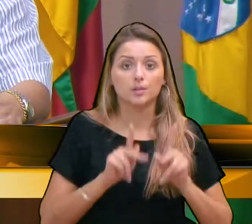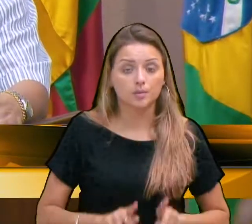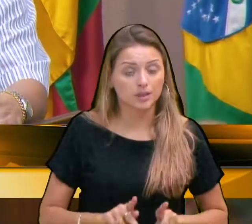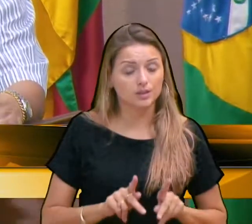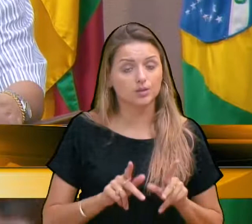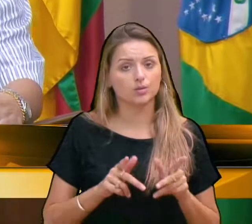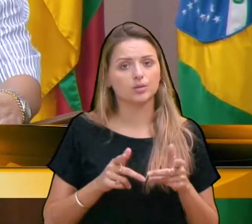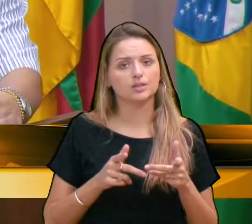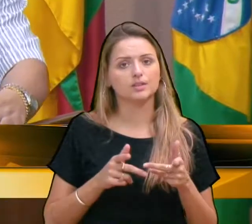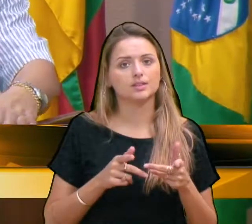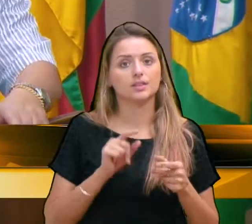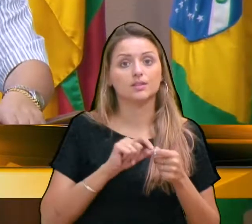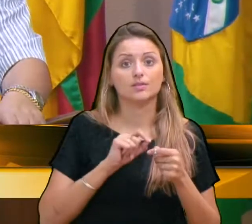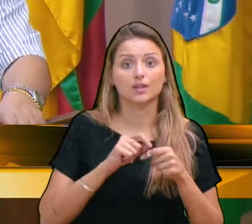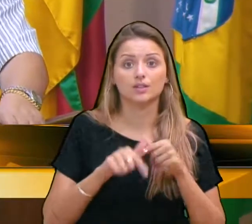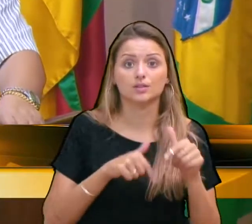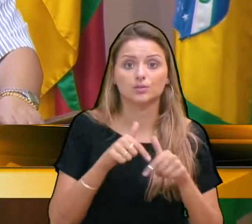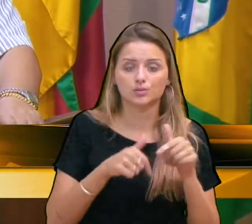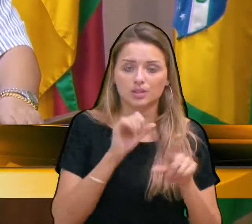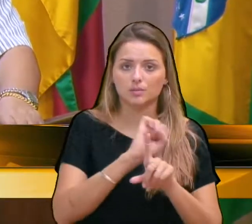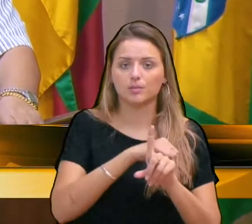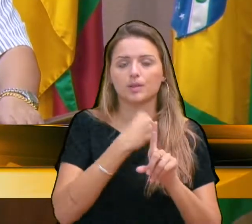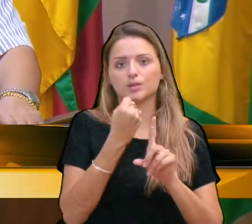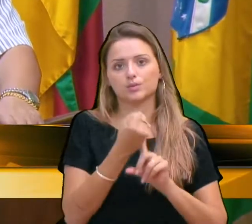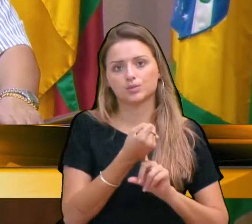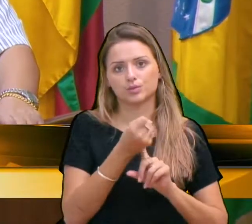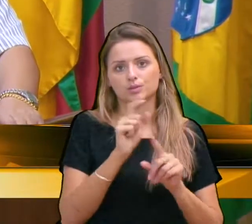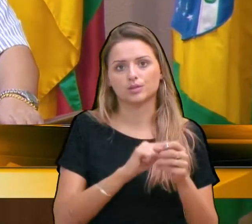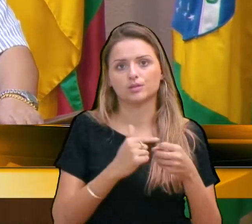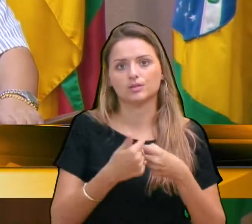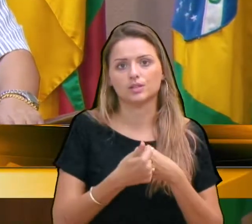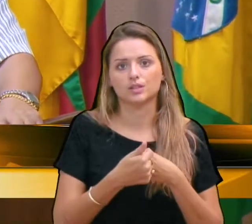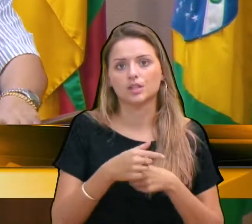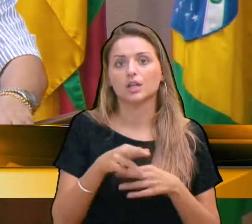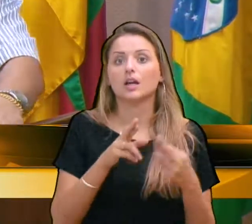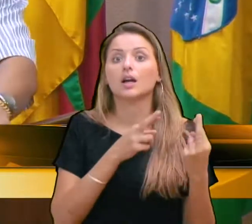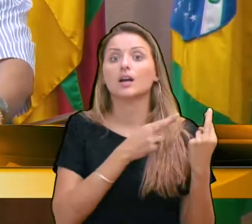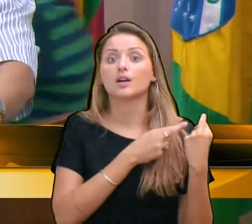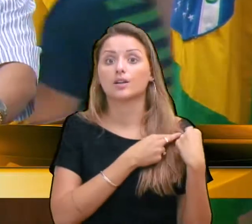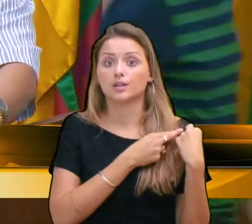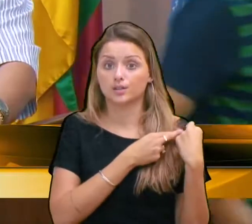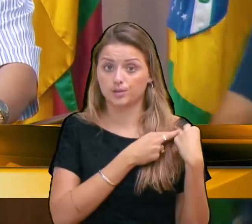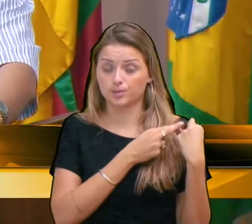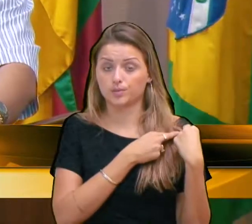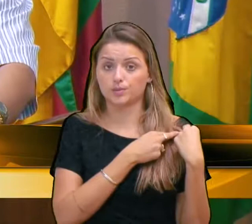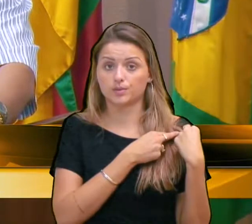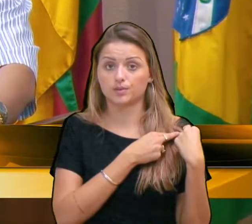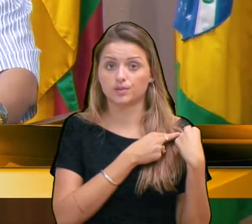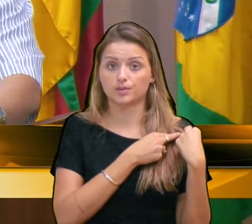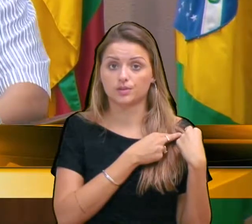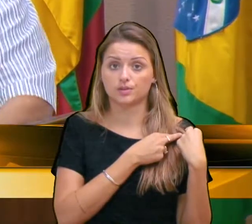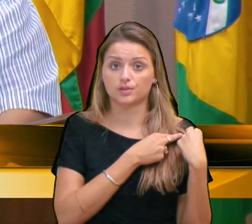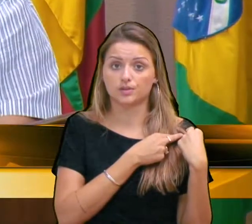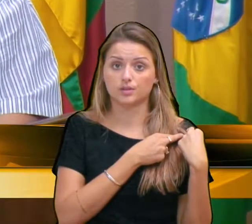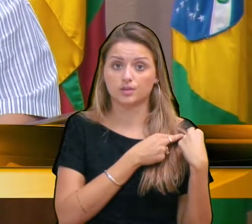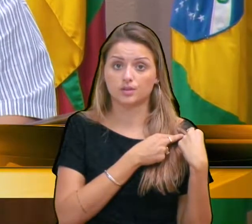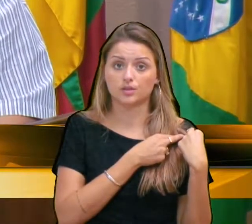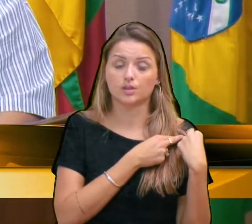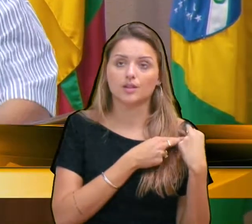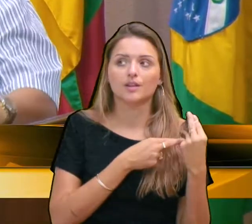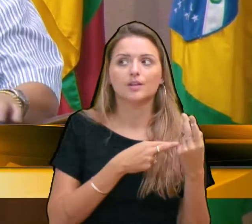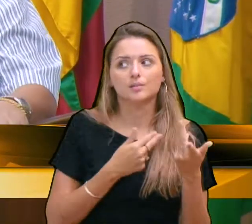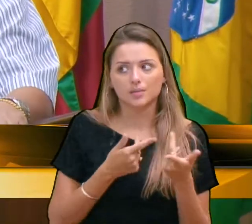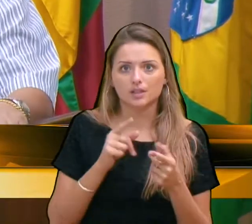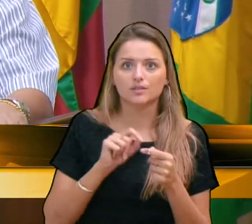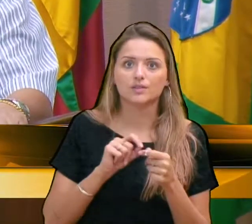dedicam ao trabalho social na cidade, né, a responsabilidade para buscar, do ponto de vista burocrático,